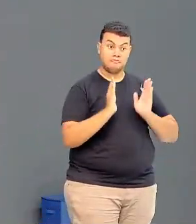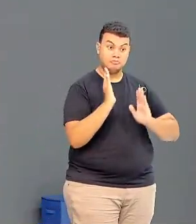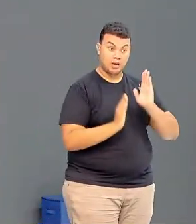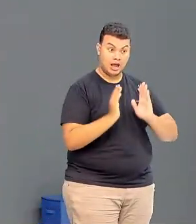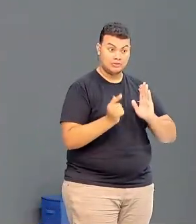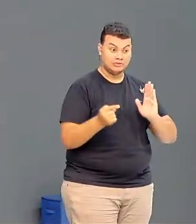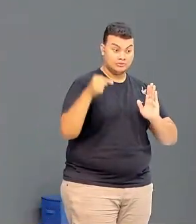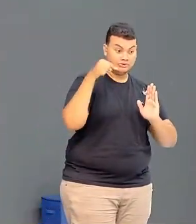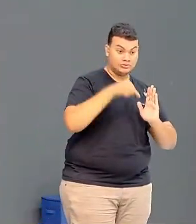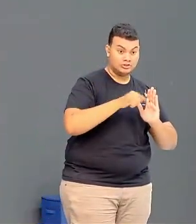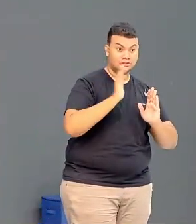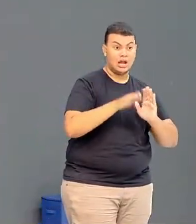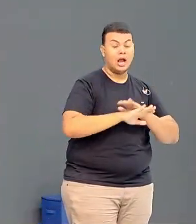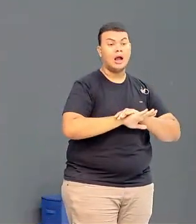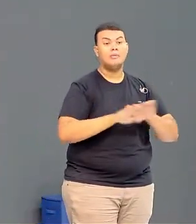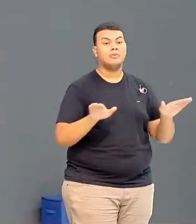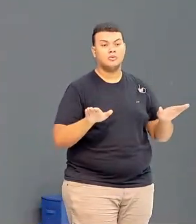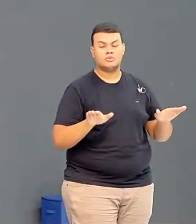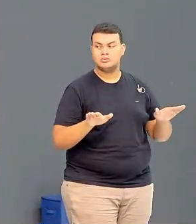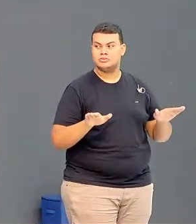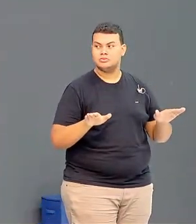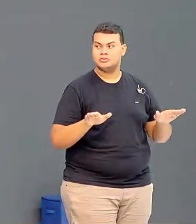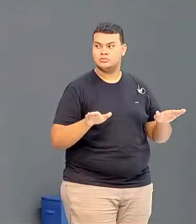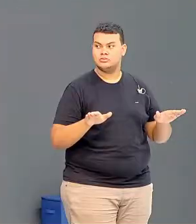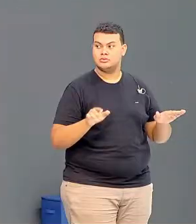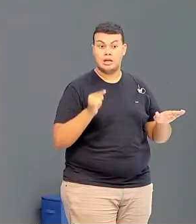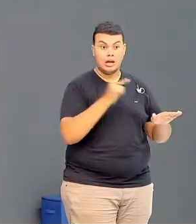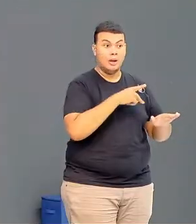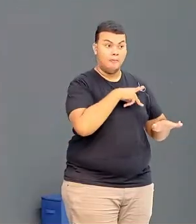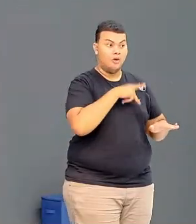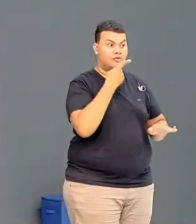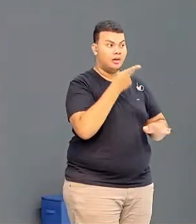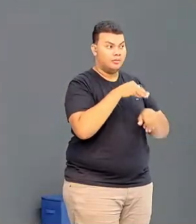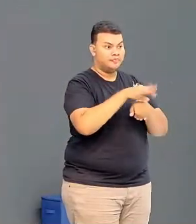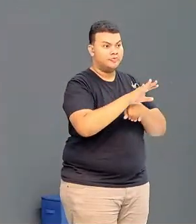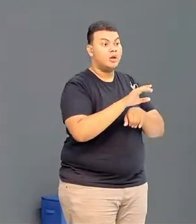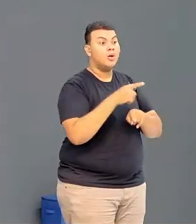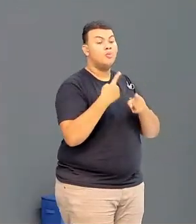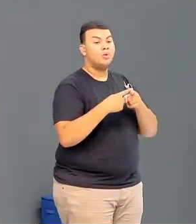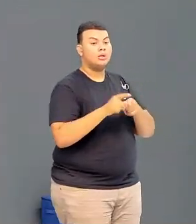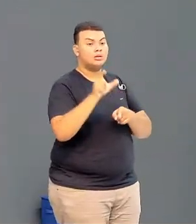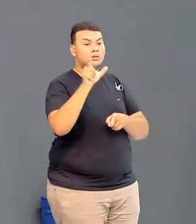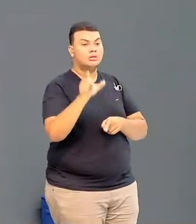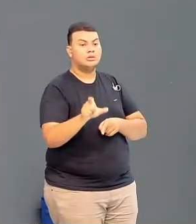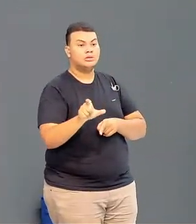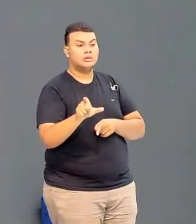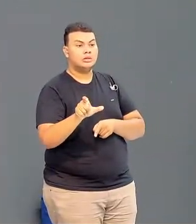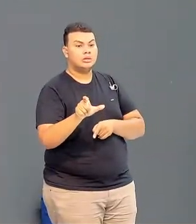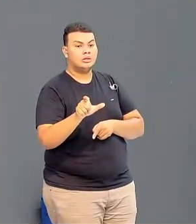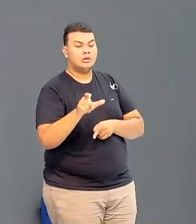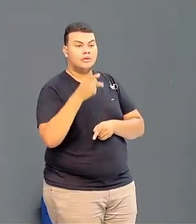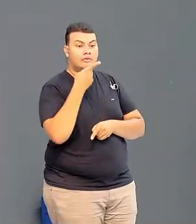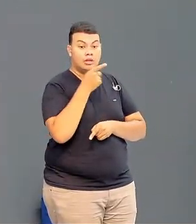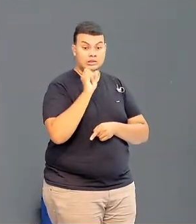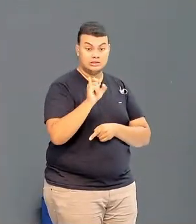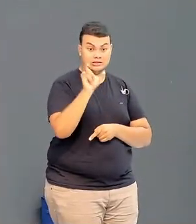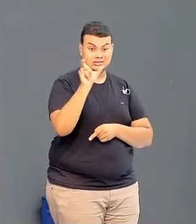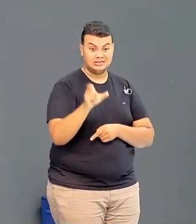né, desse tempo de correção já está bom. Aí ele até chega a dizer assim: para que ele não se